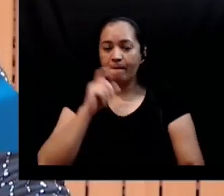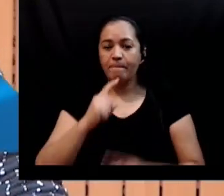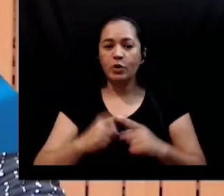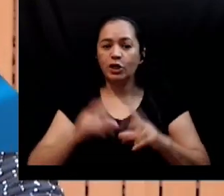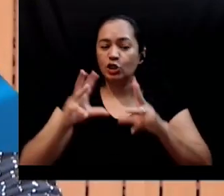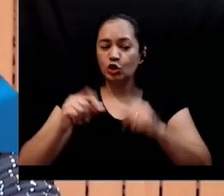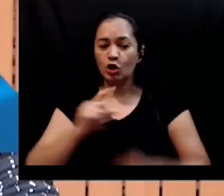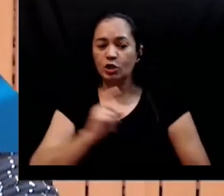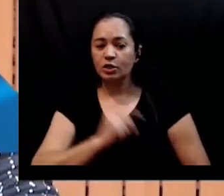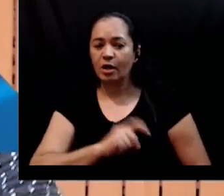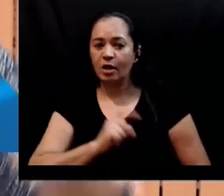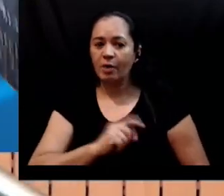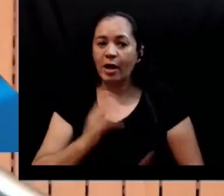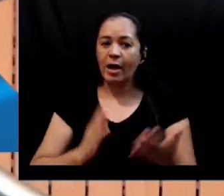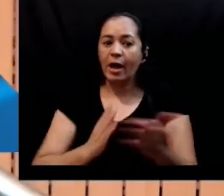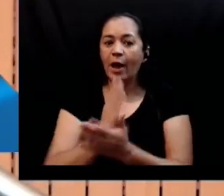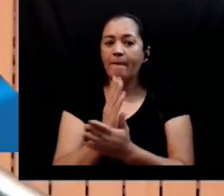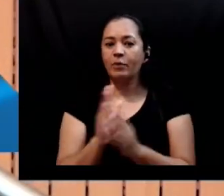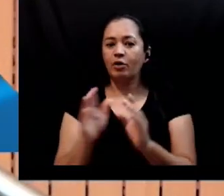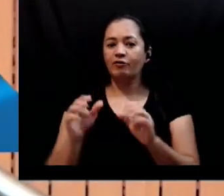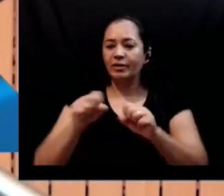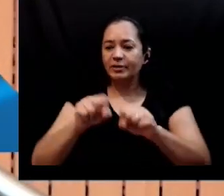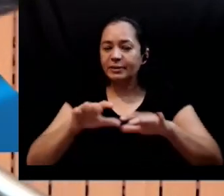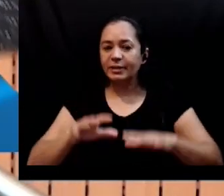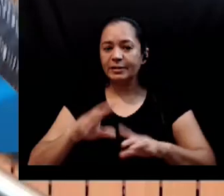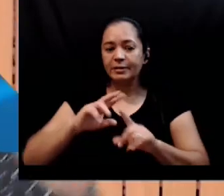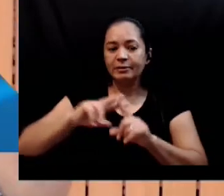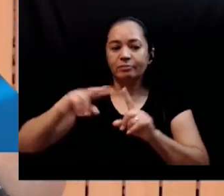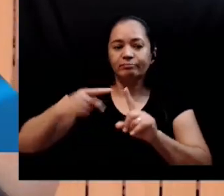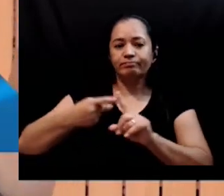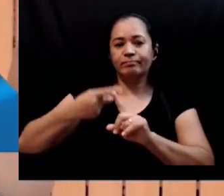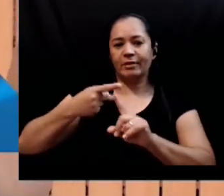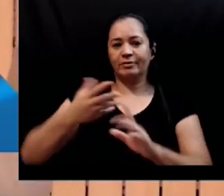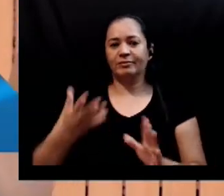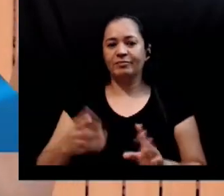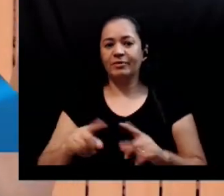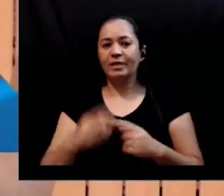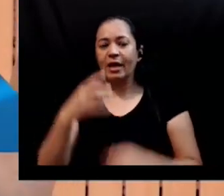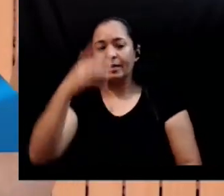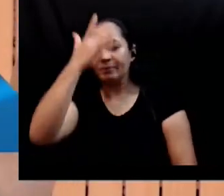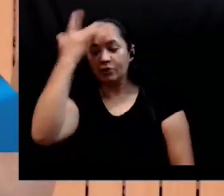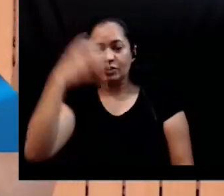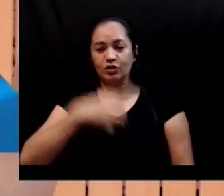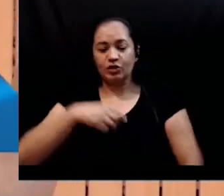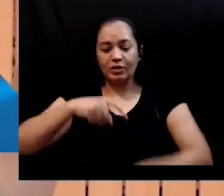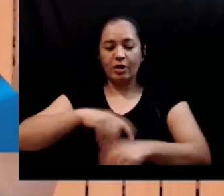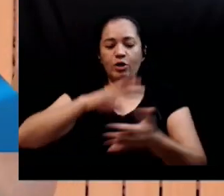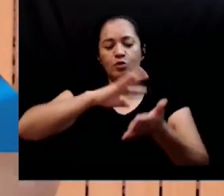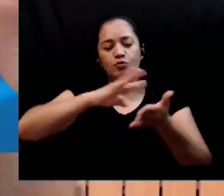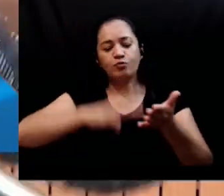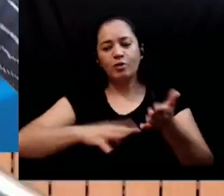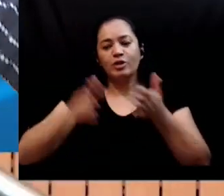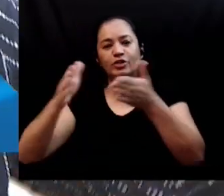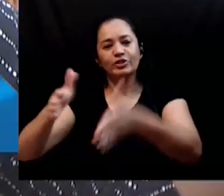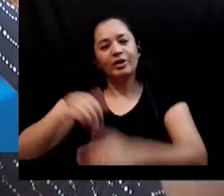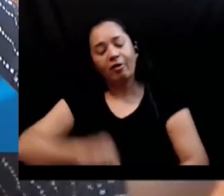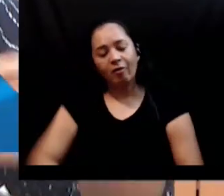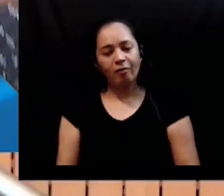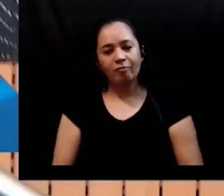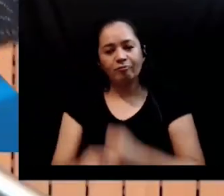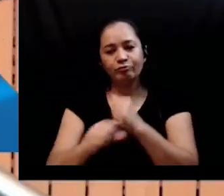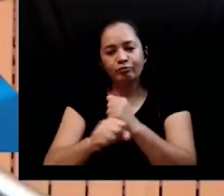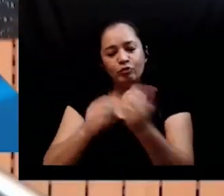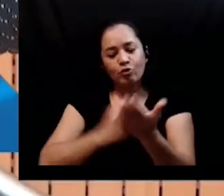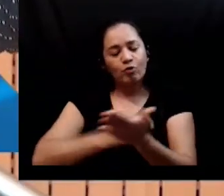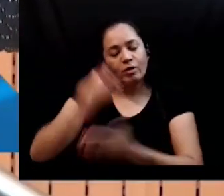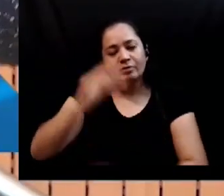extraordinária, se aumentou o IPTU. As pessoas sentiram quando chegou o carnê no começo do ano. E impactou,